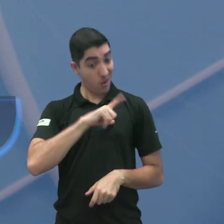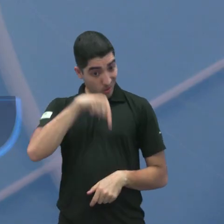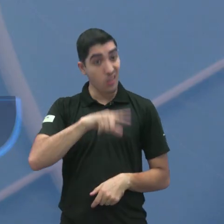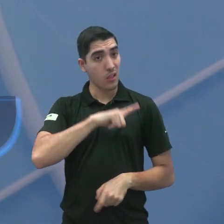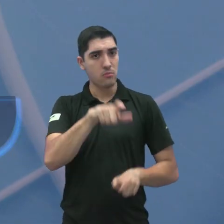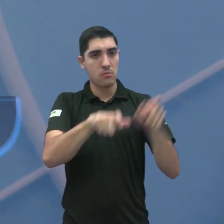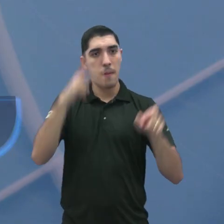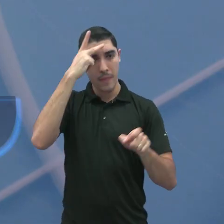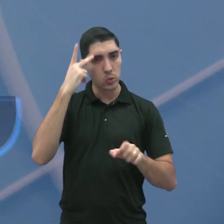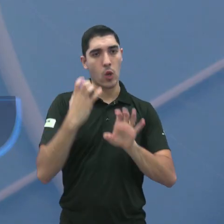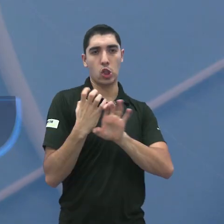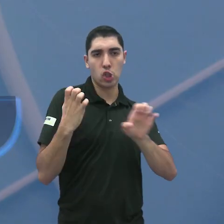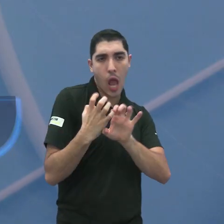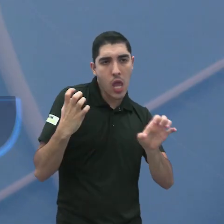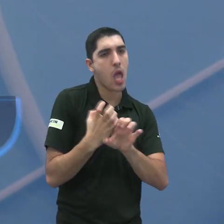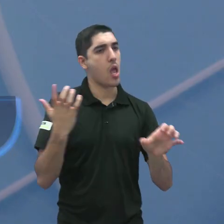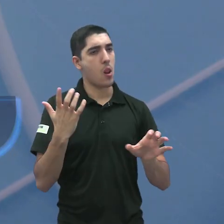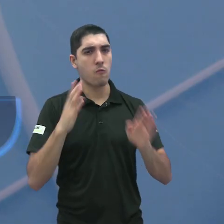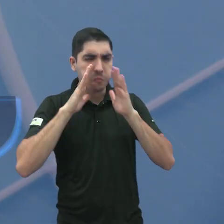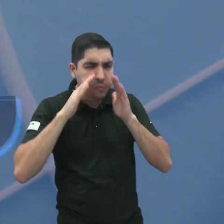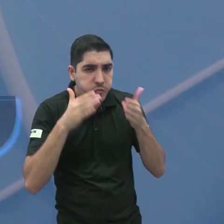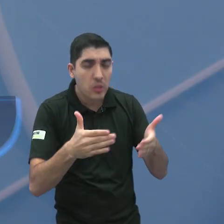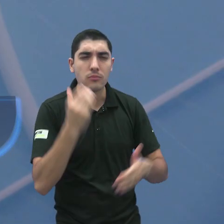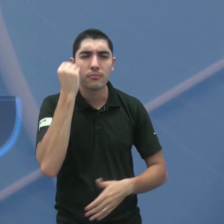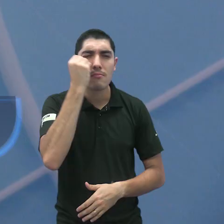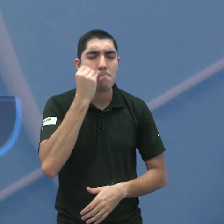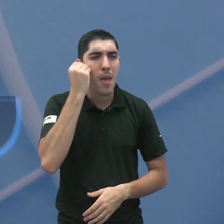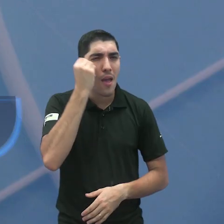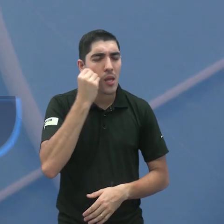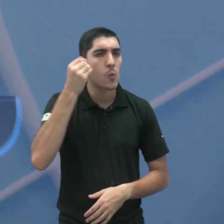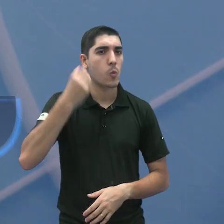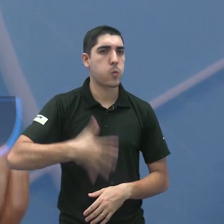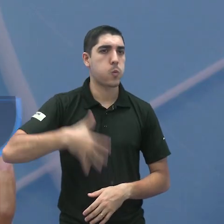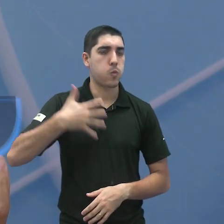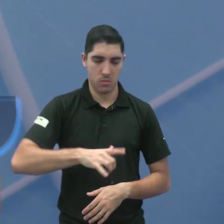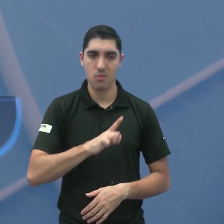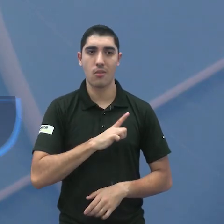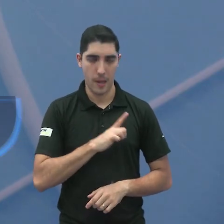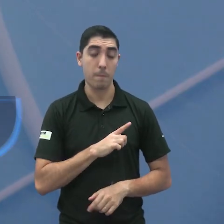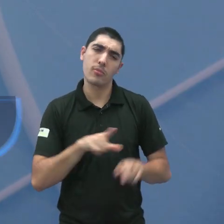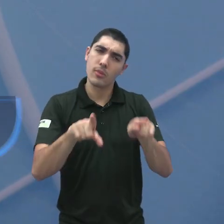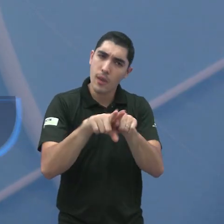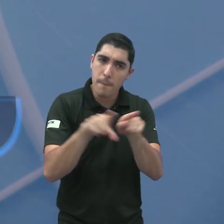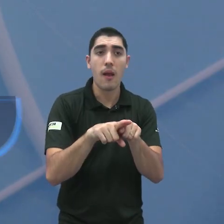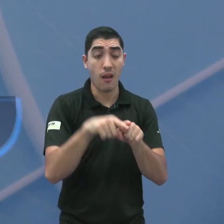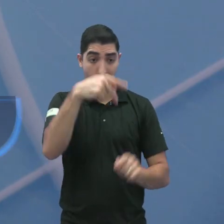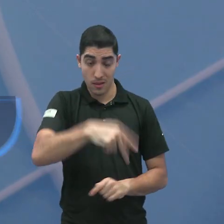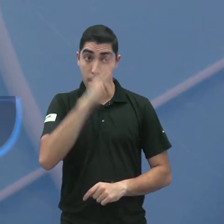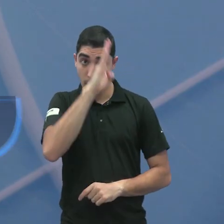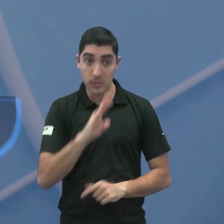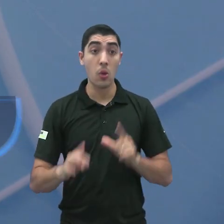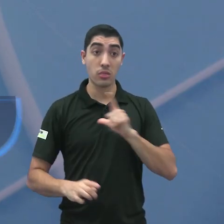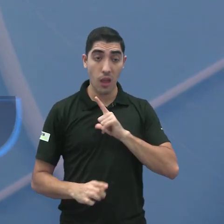grande de engenheiros especialistas que entendem muito do assunto, né? E, claro, a gente tem aqui